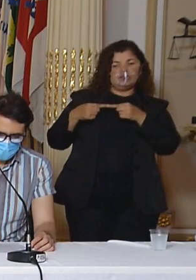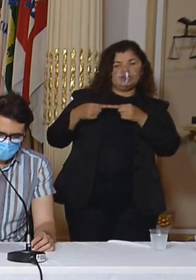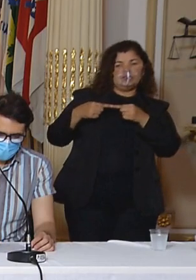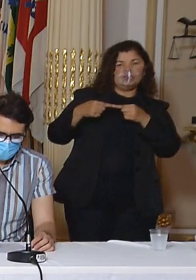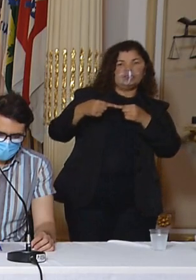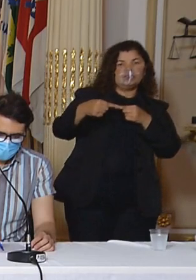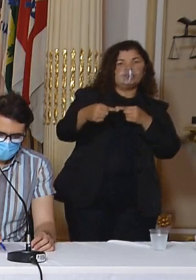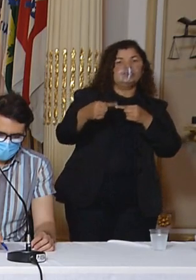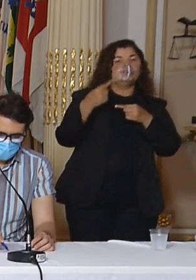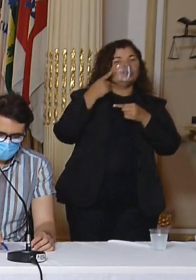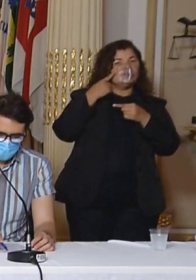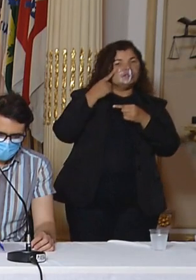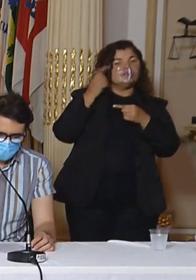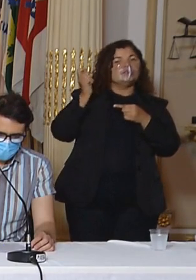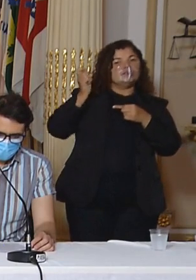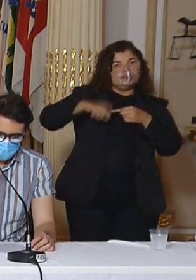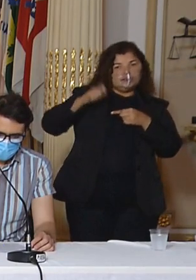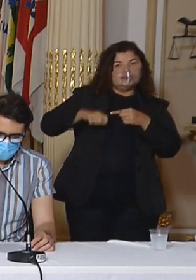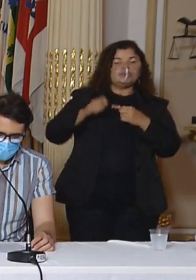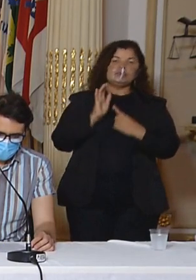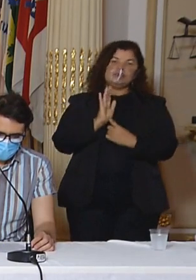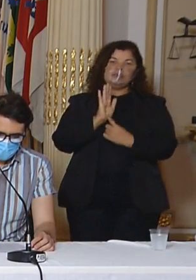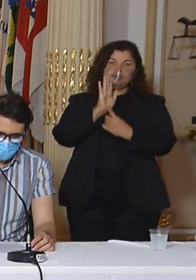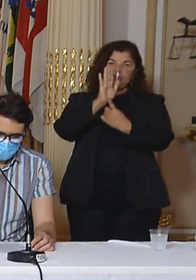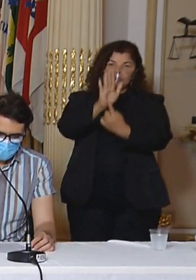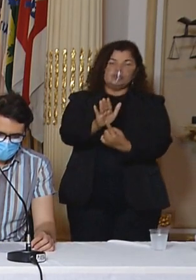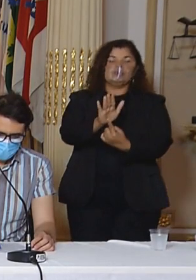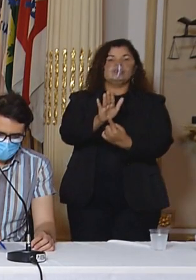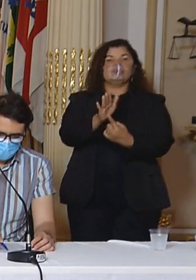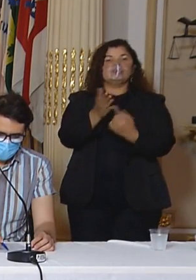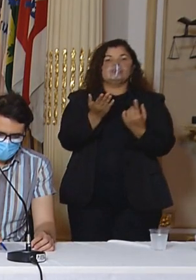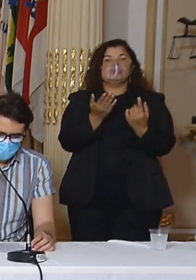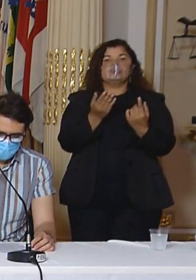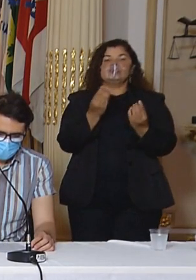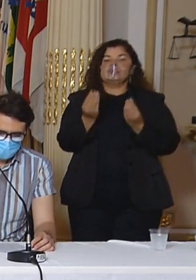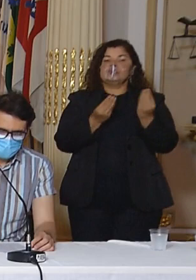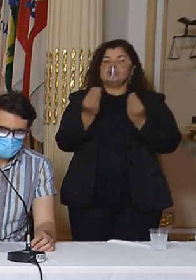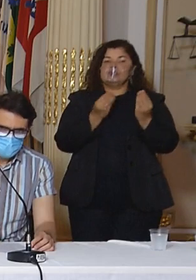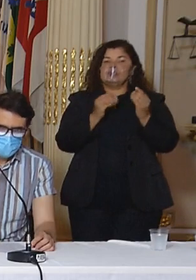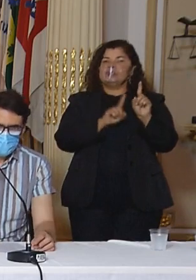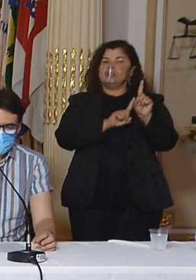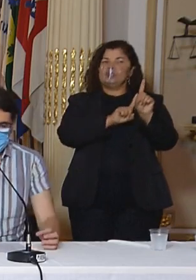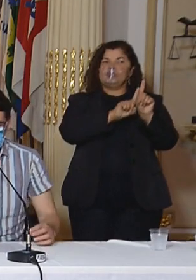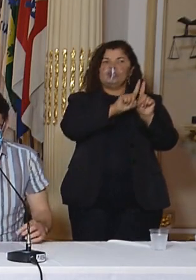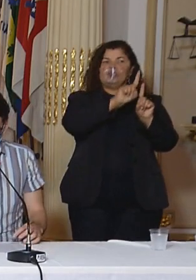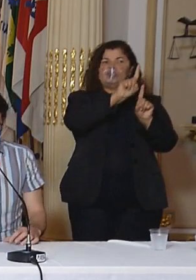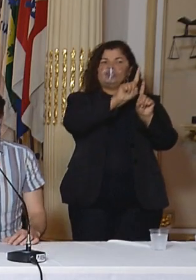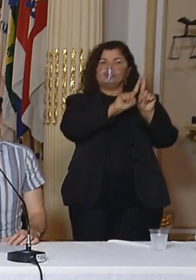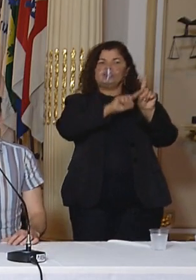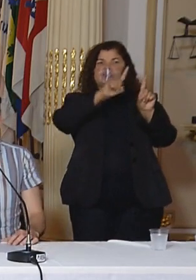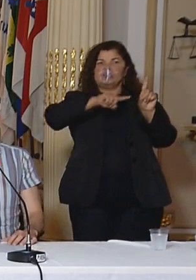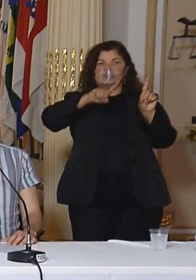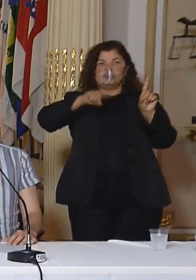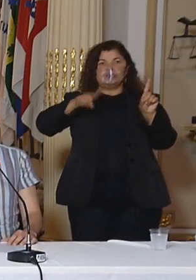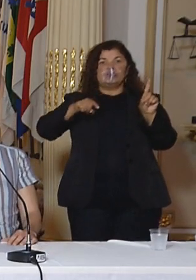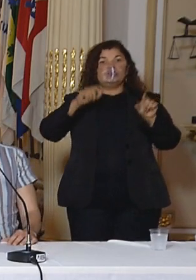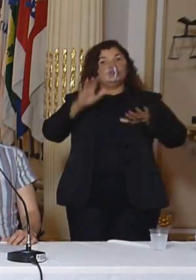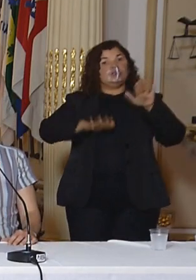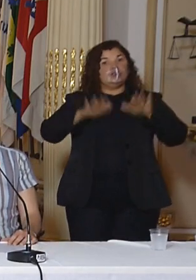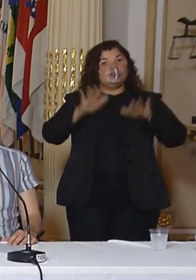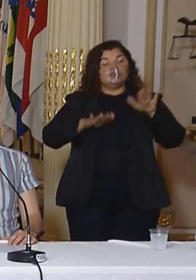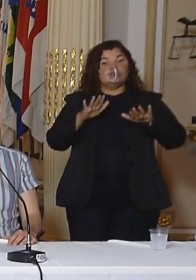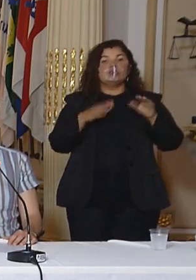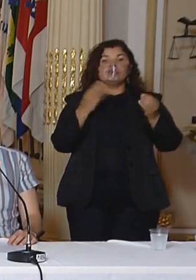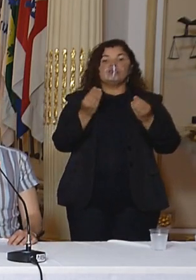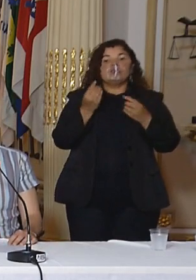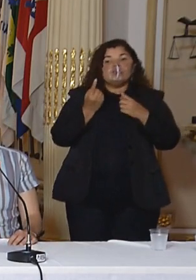gente possa apresentar realmente uma tendência, uma curva. A gente sabe que, por vezes, o carregamento